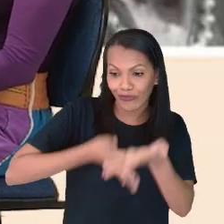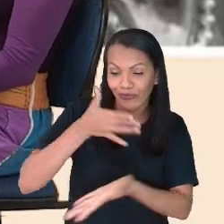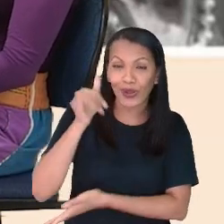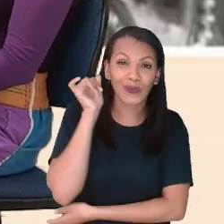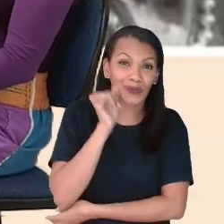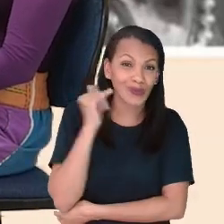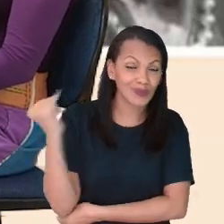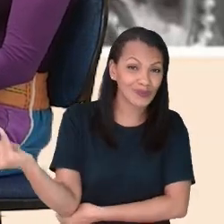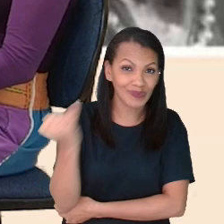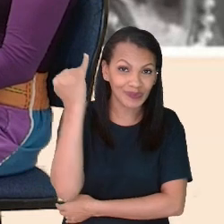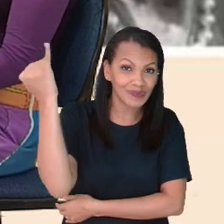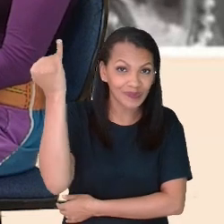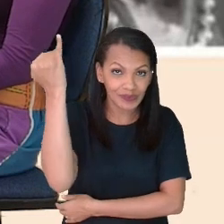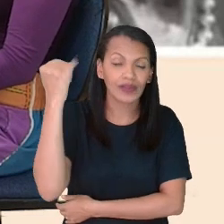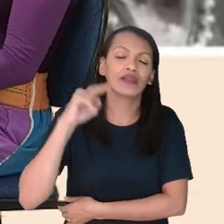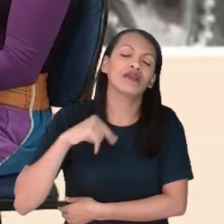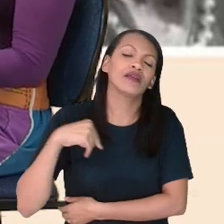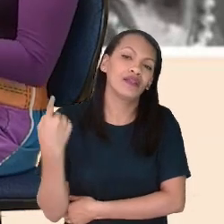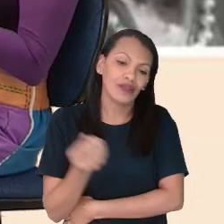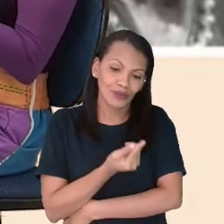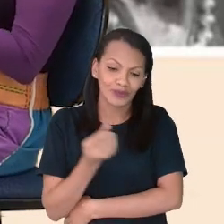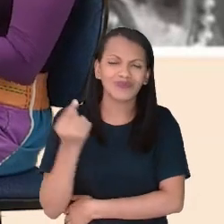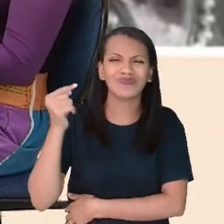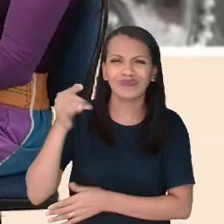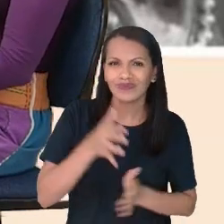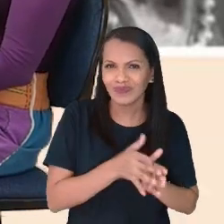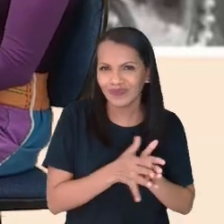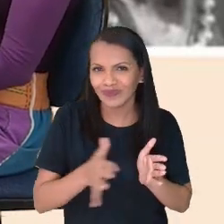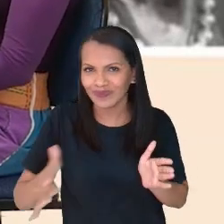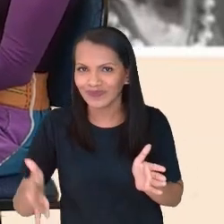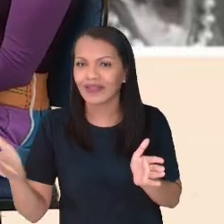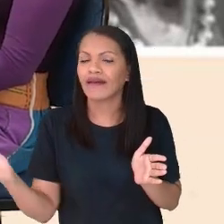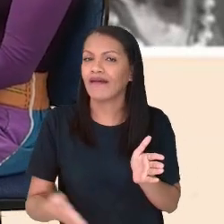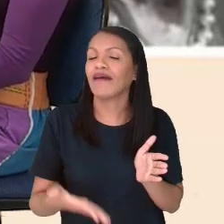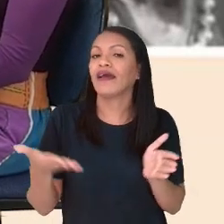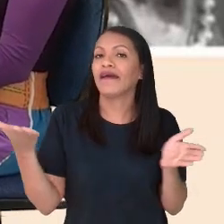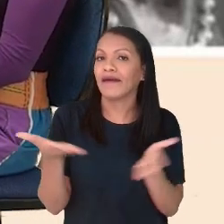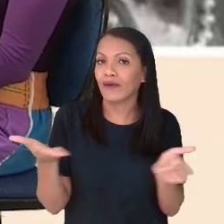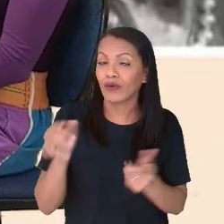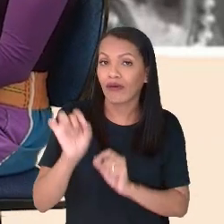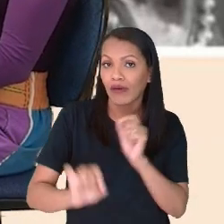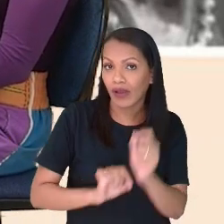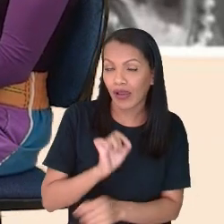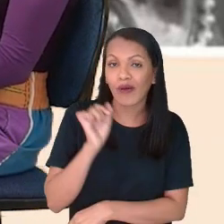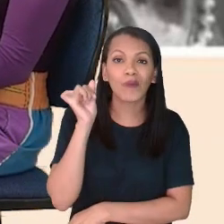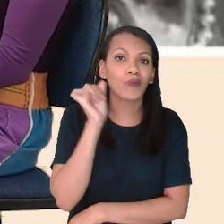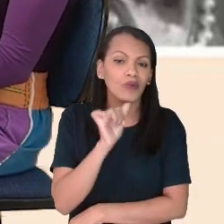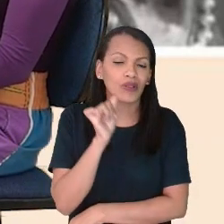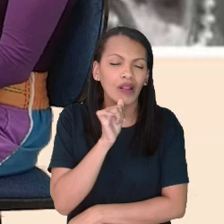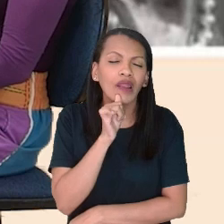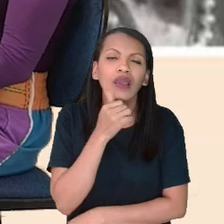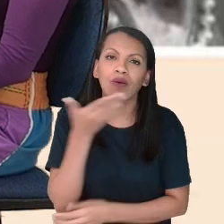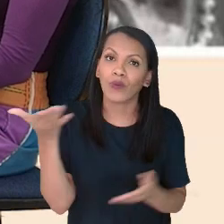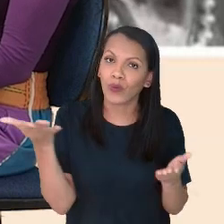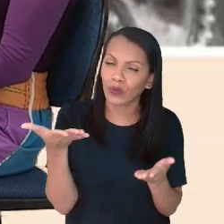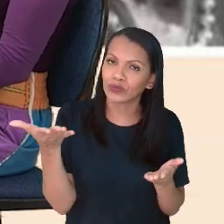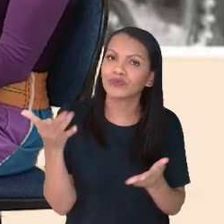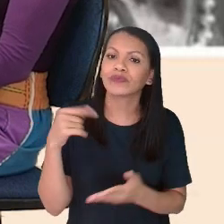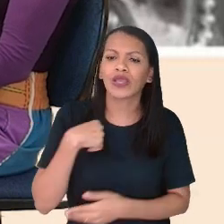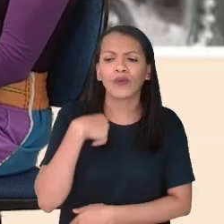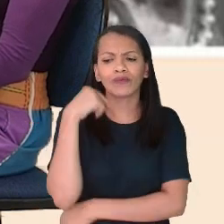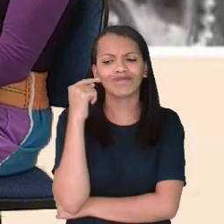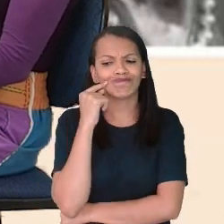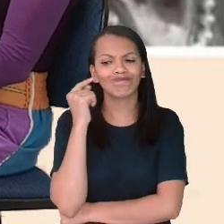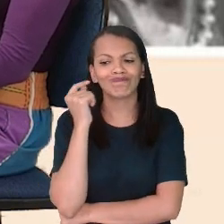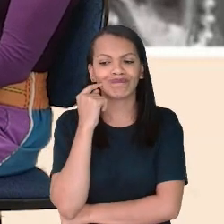né, devido aos tempos que a gente está e a situação, né, das mulheres. E aí, então, eu me